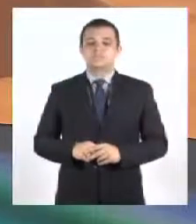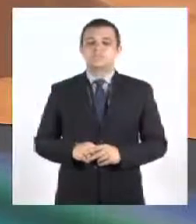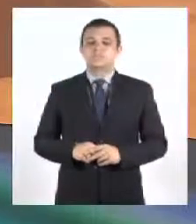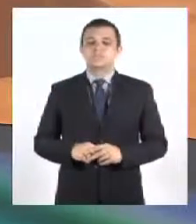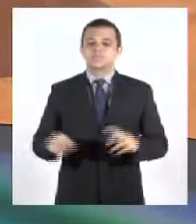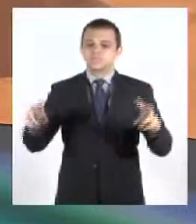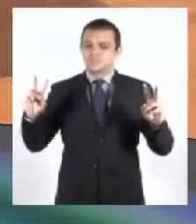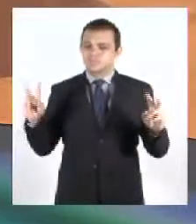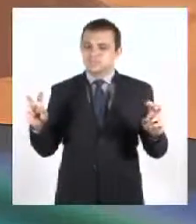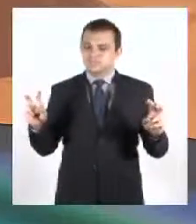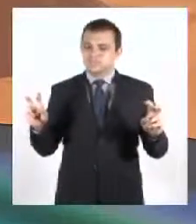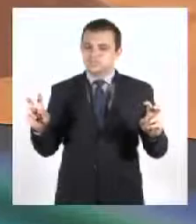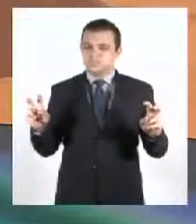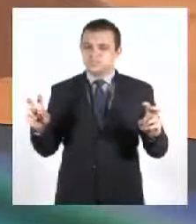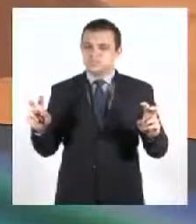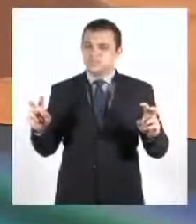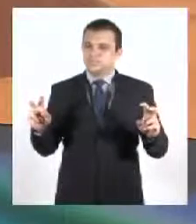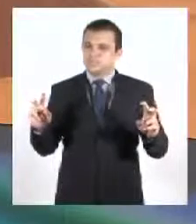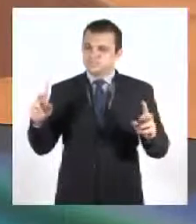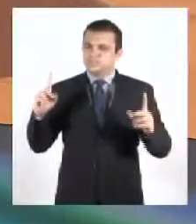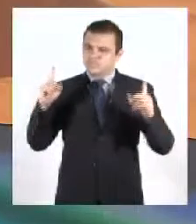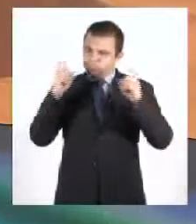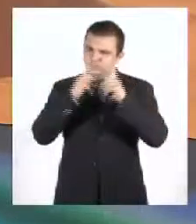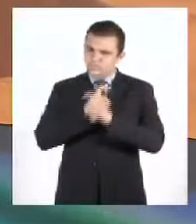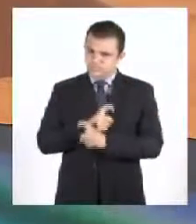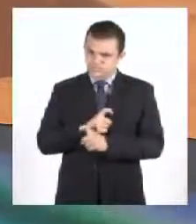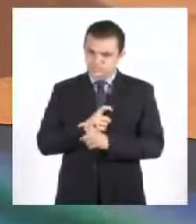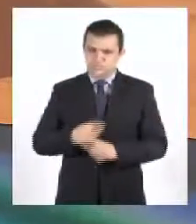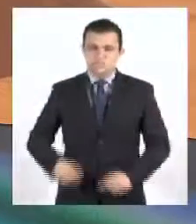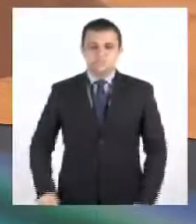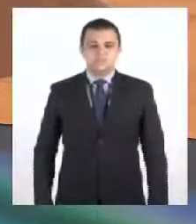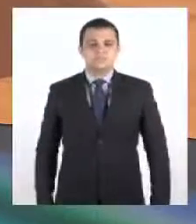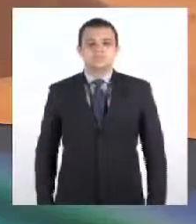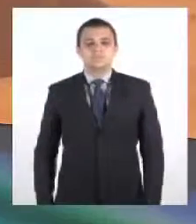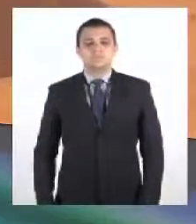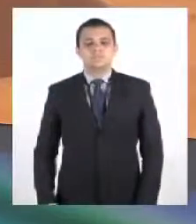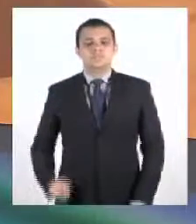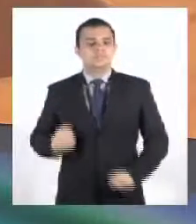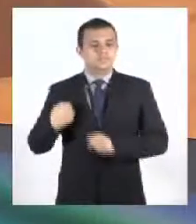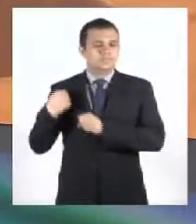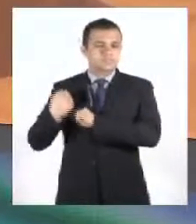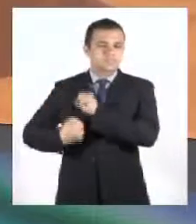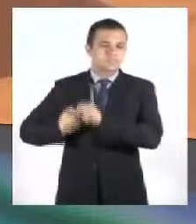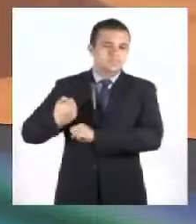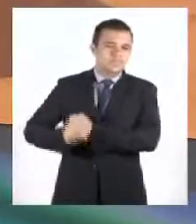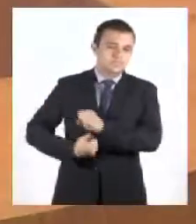bastante complexo. Ao longo dos anos,